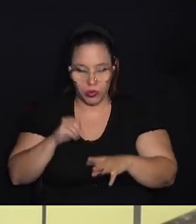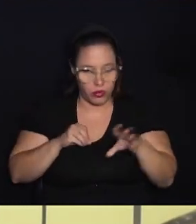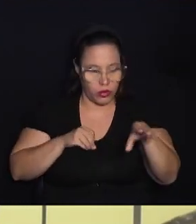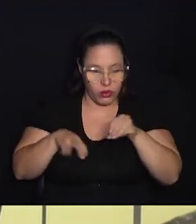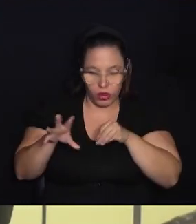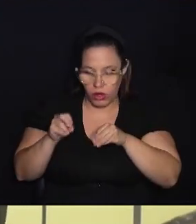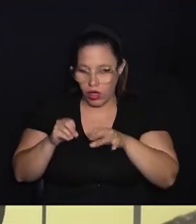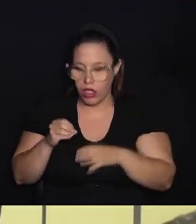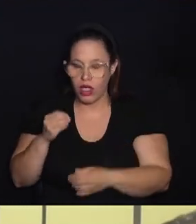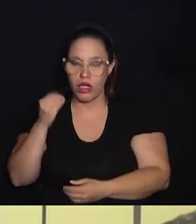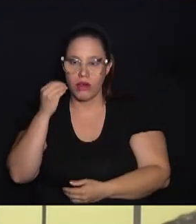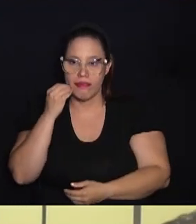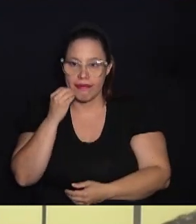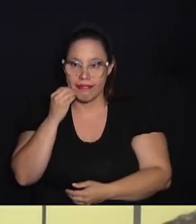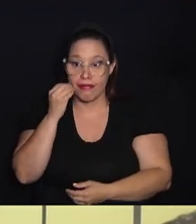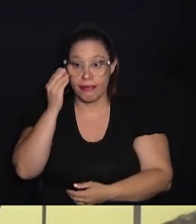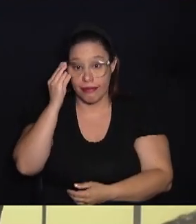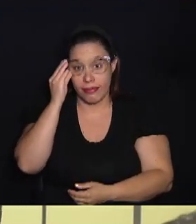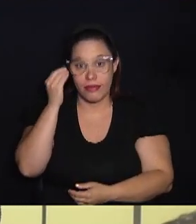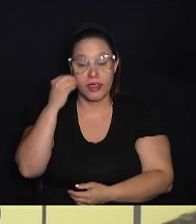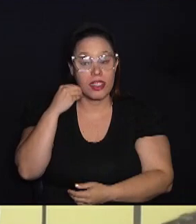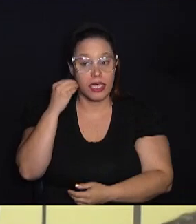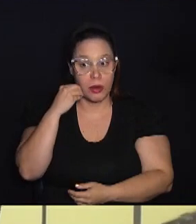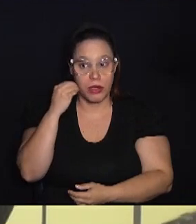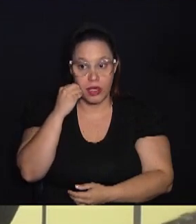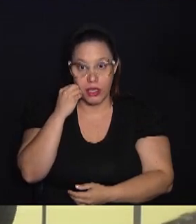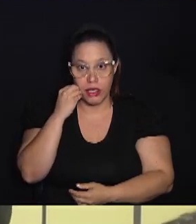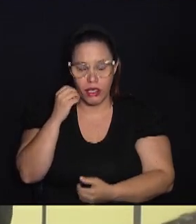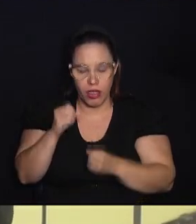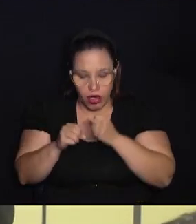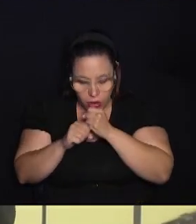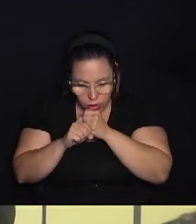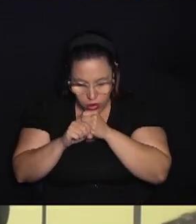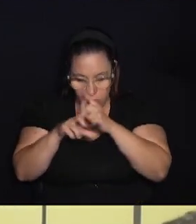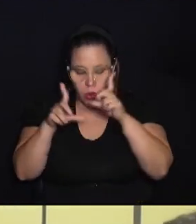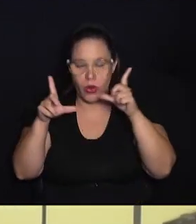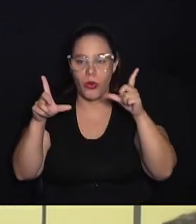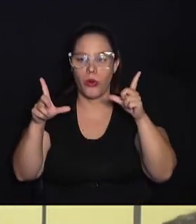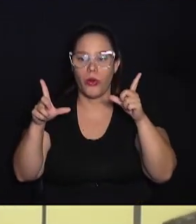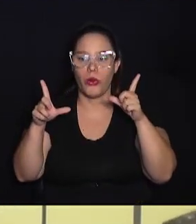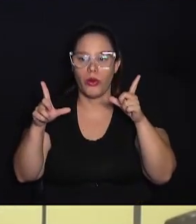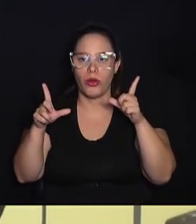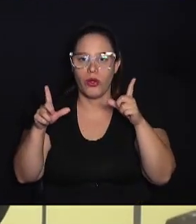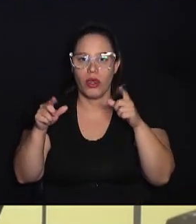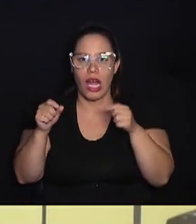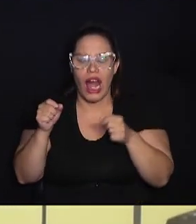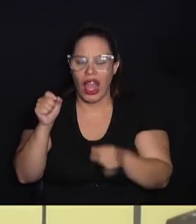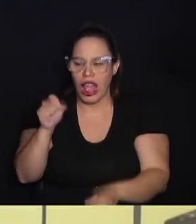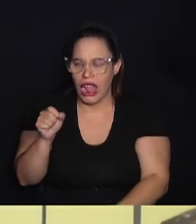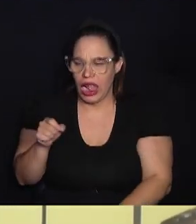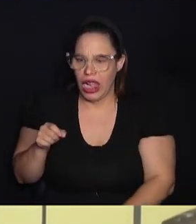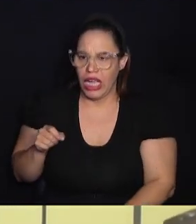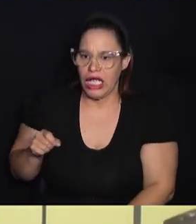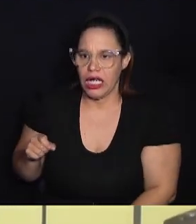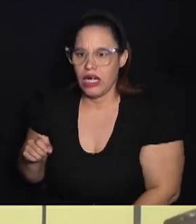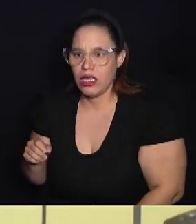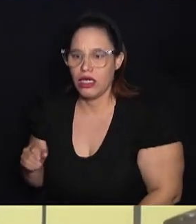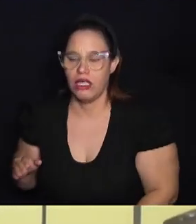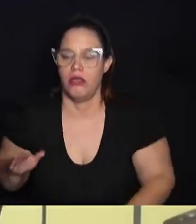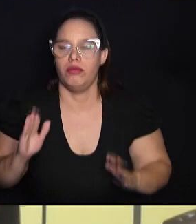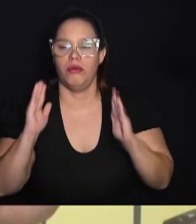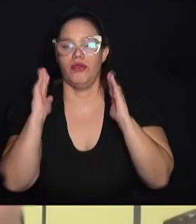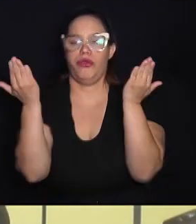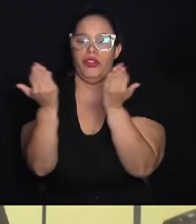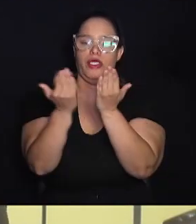a gente também vai adquirindo um pouco mais de clareza ao que então agora eu tenho que cultivar até que ponto eu me trancar também no meu quarto de